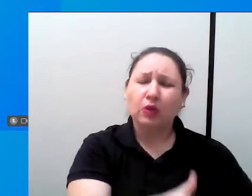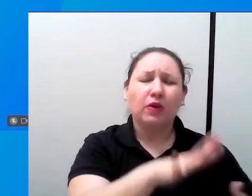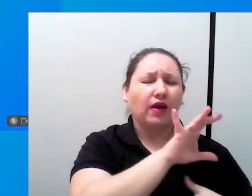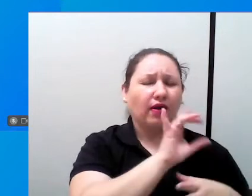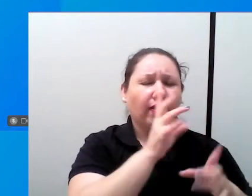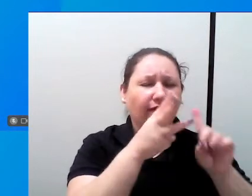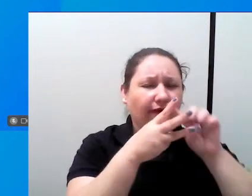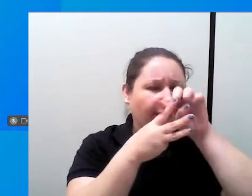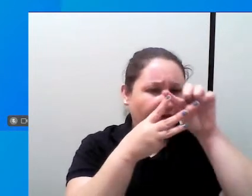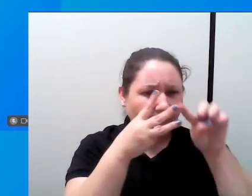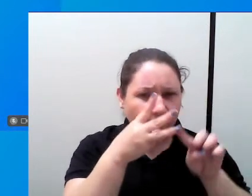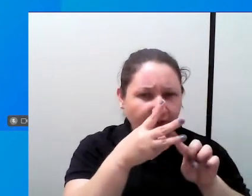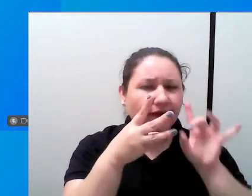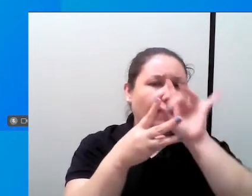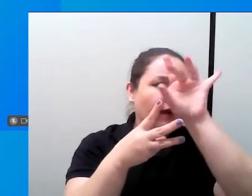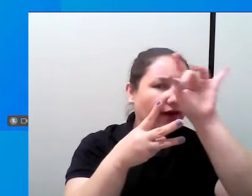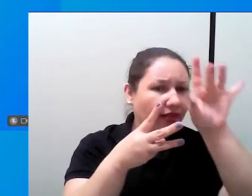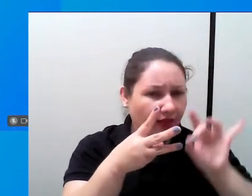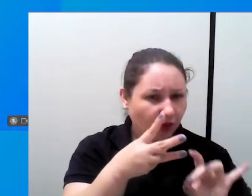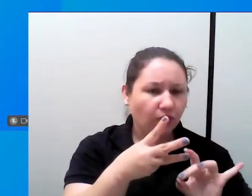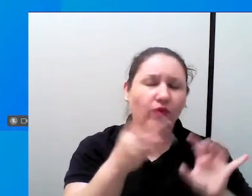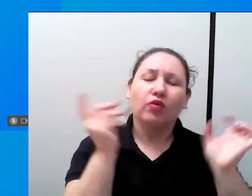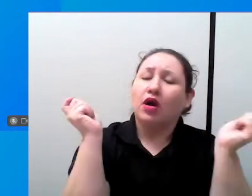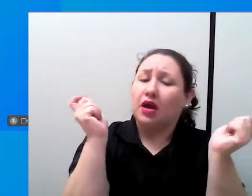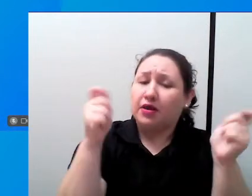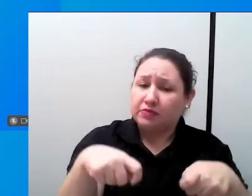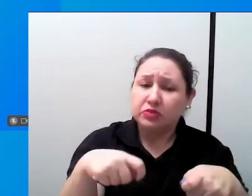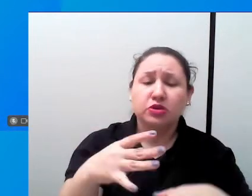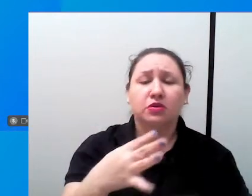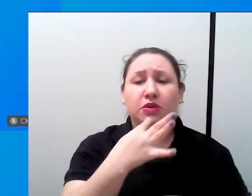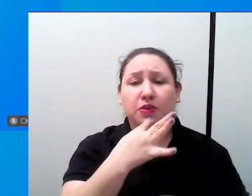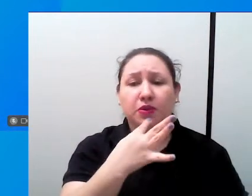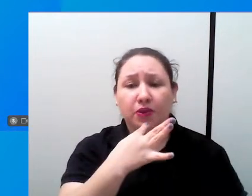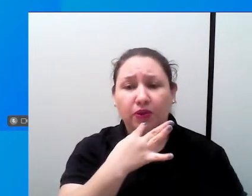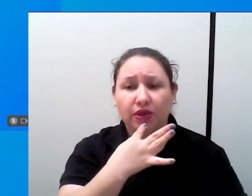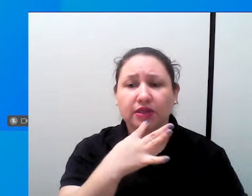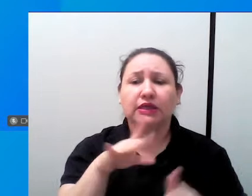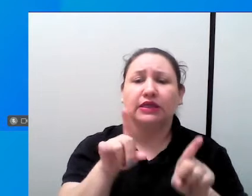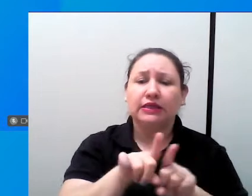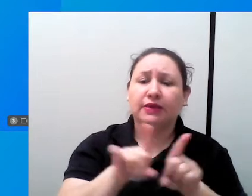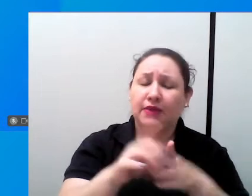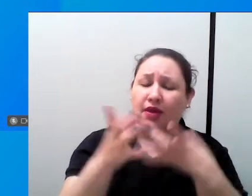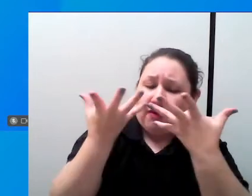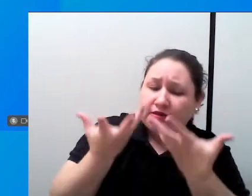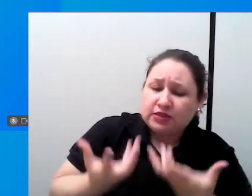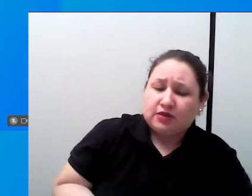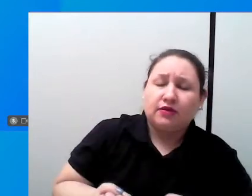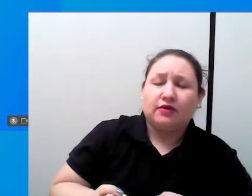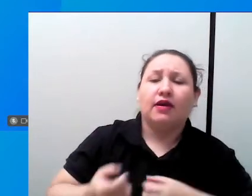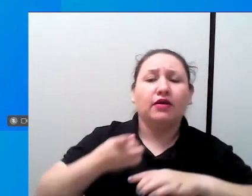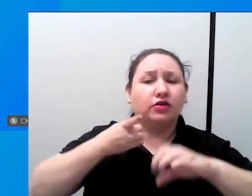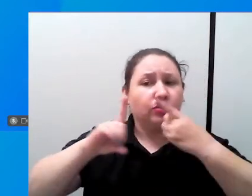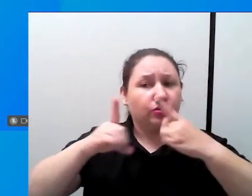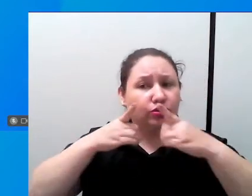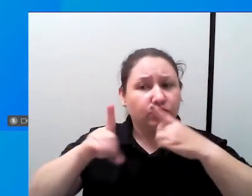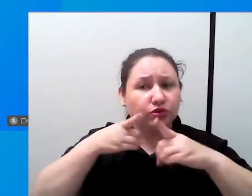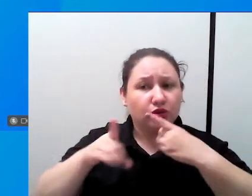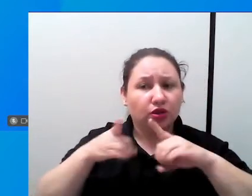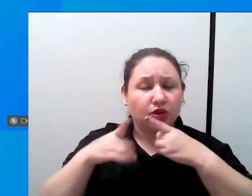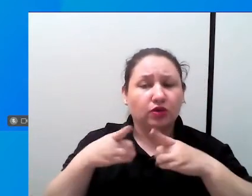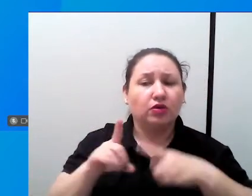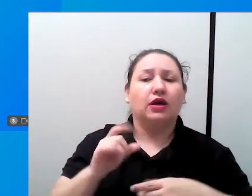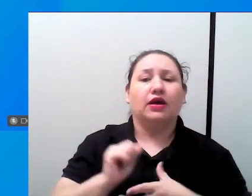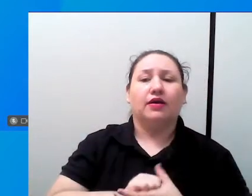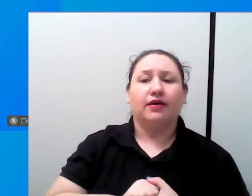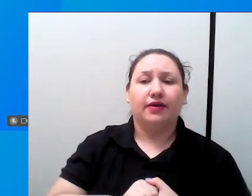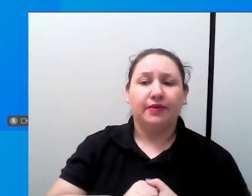parte desse processo, de conhecer, de se apropriar, de dialogar, nós temos